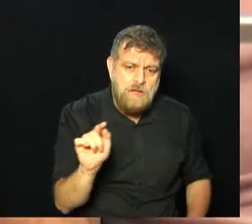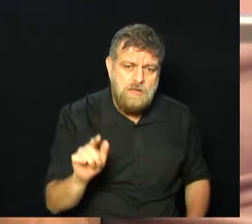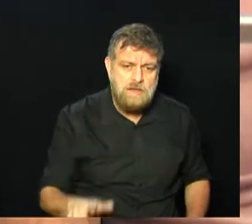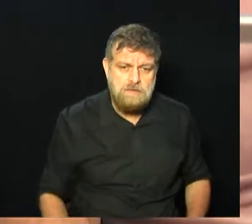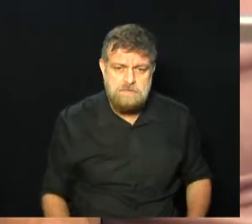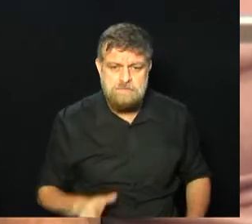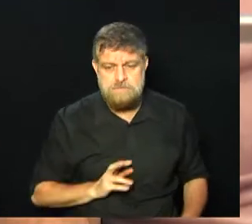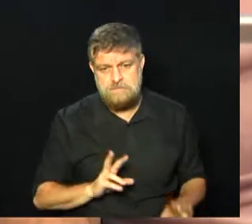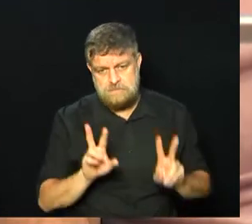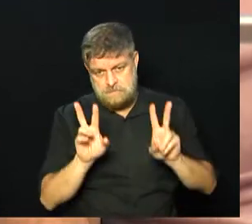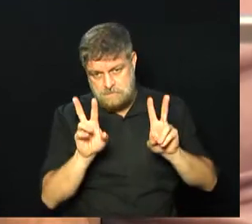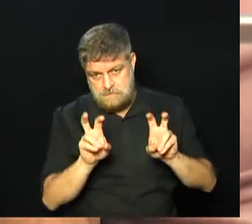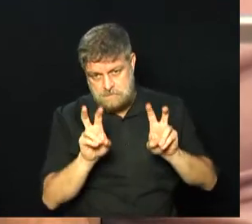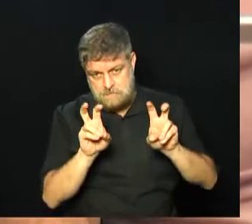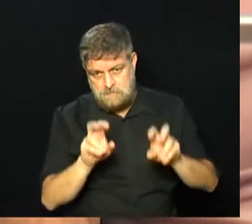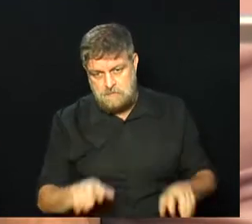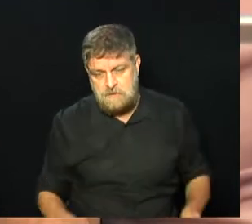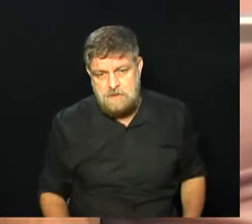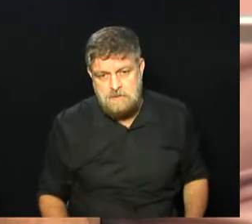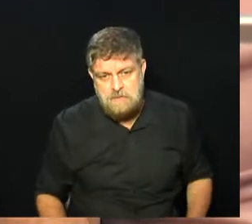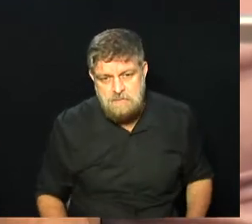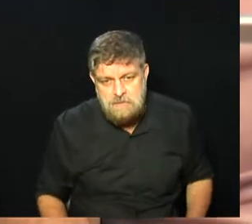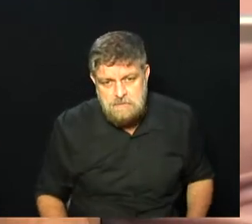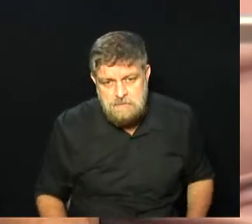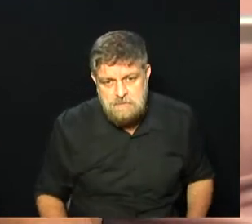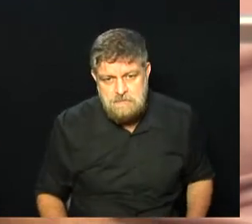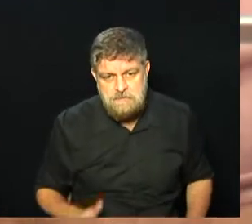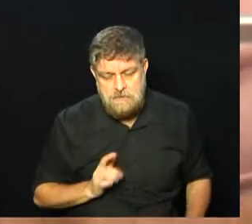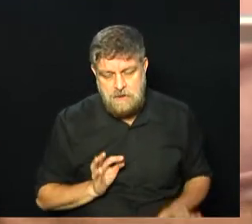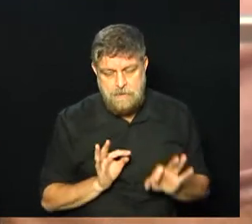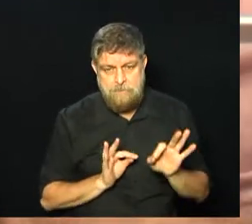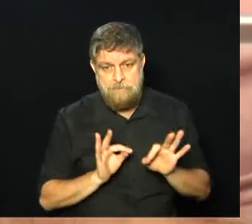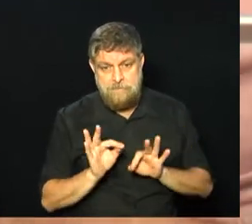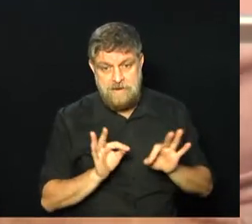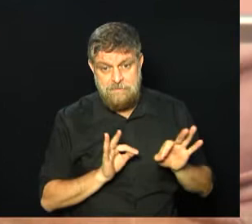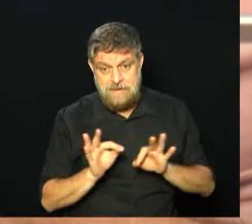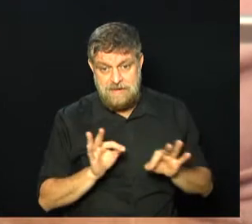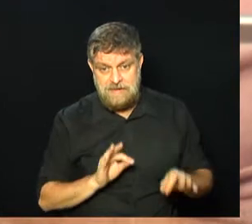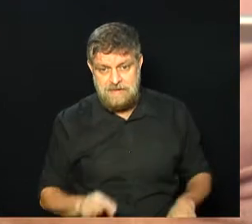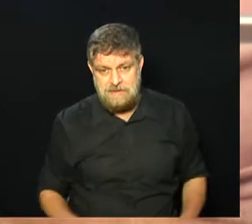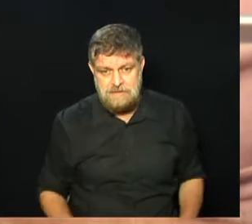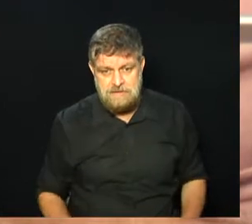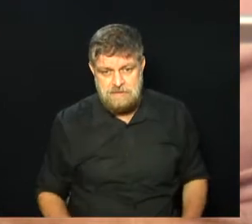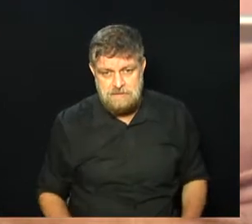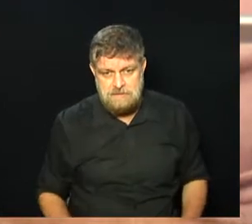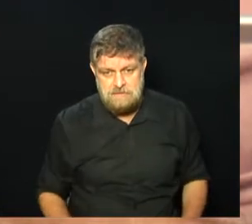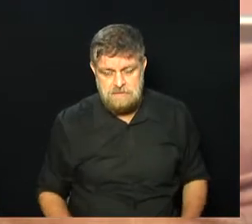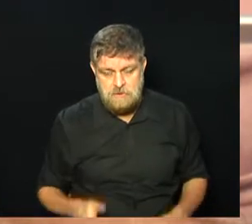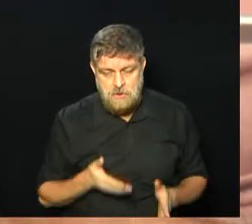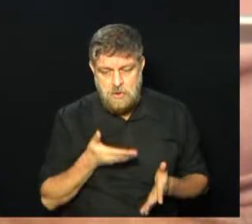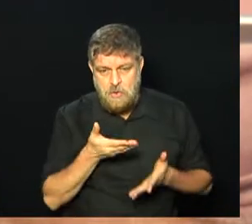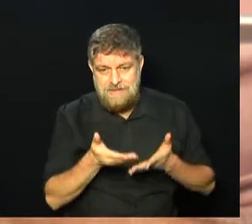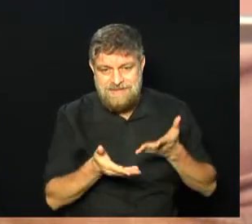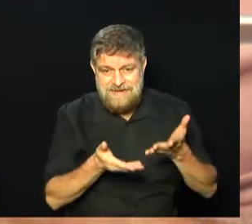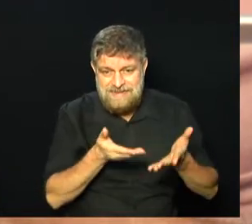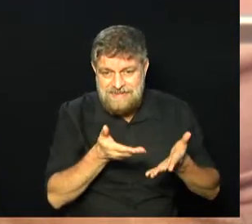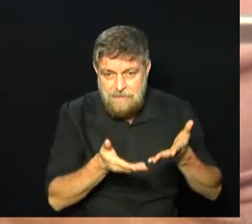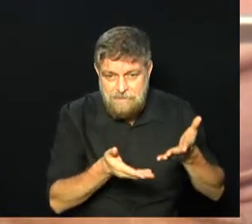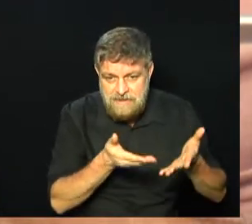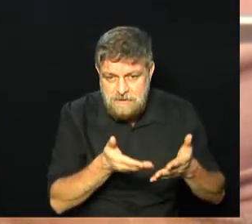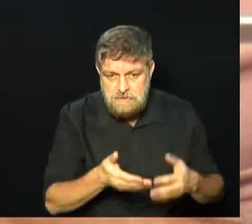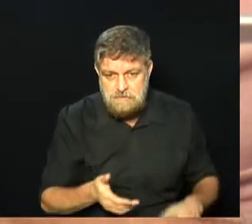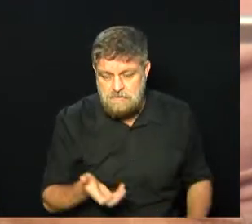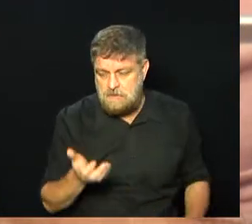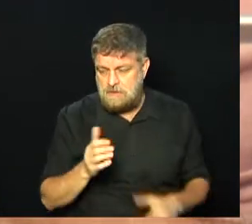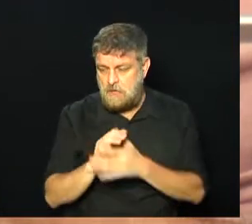cima da plataforma que foi montada recentemente em cima do tratamento. Aliás, eu queria parabenizar